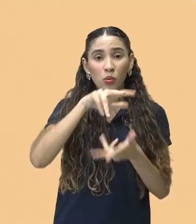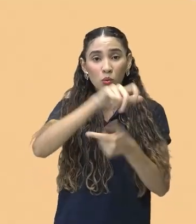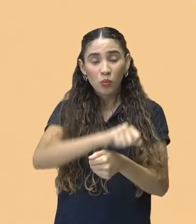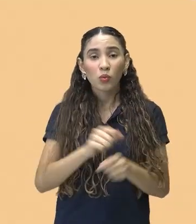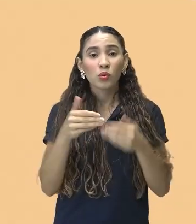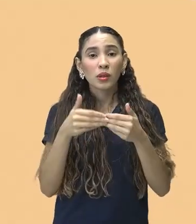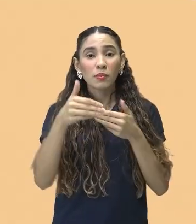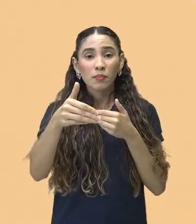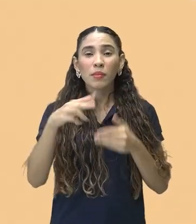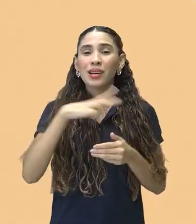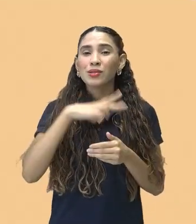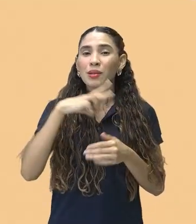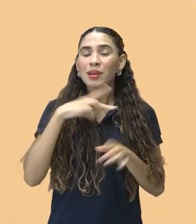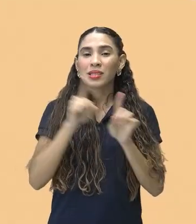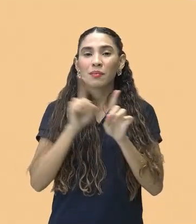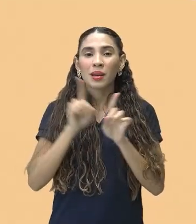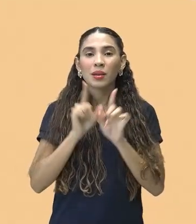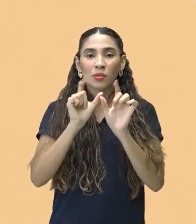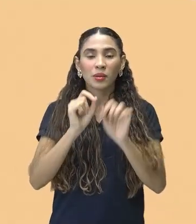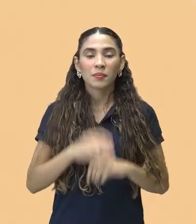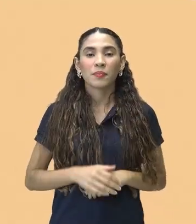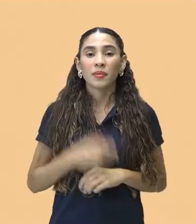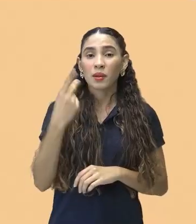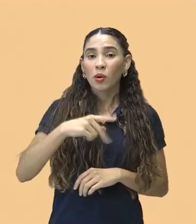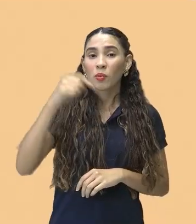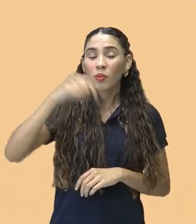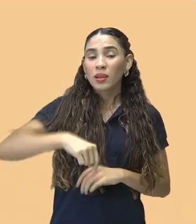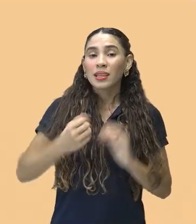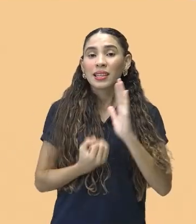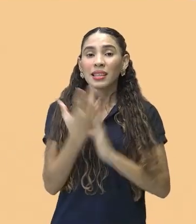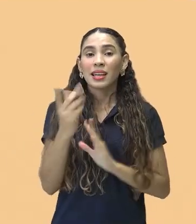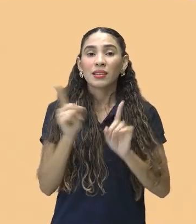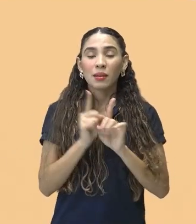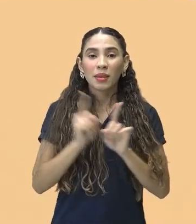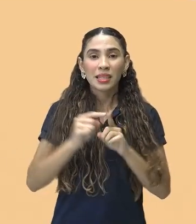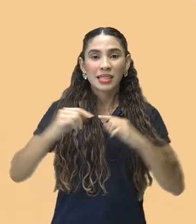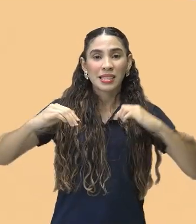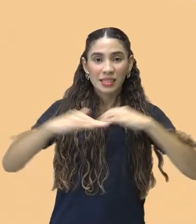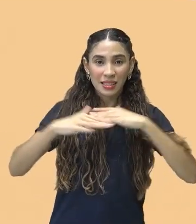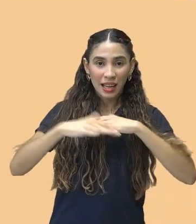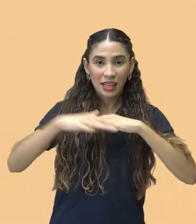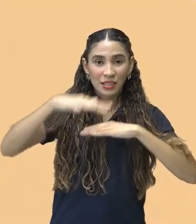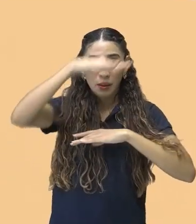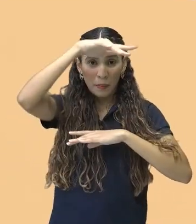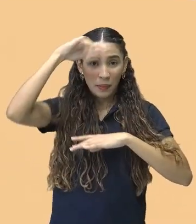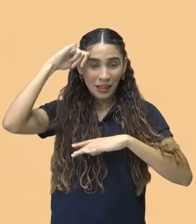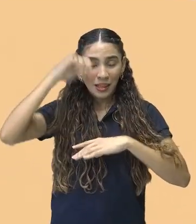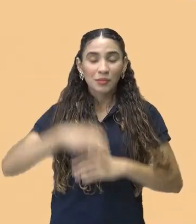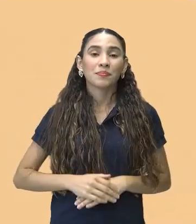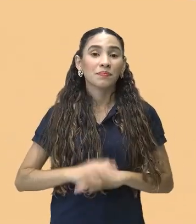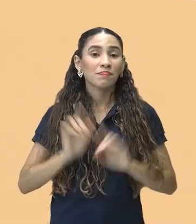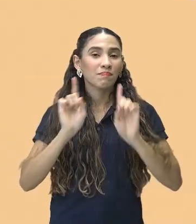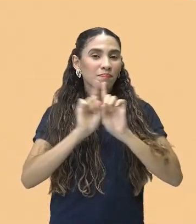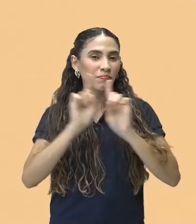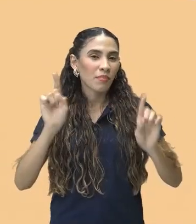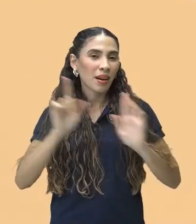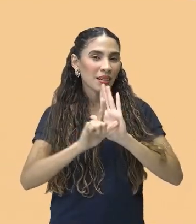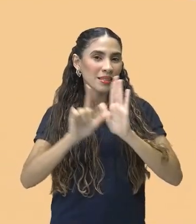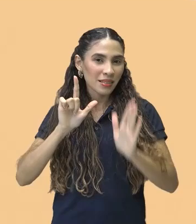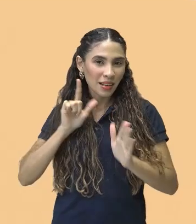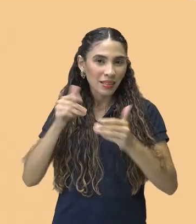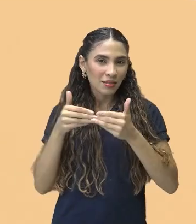e, particularmente, o nosso aqui que foi implantado na cidade de Manaus. E antes de darmos